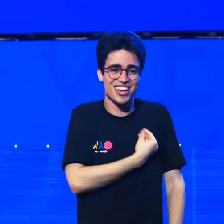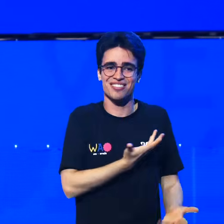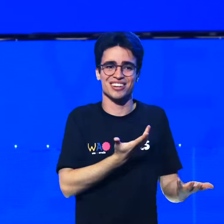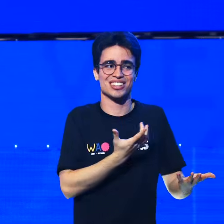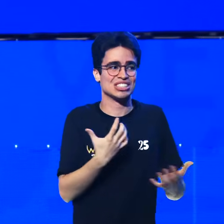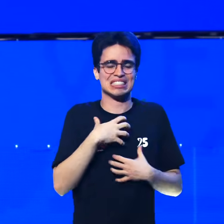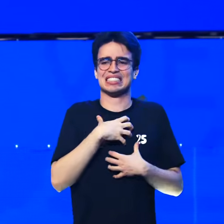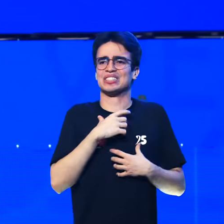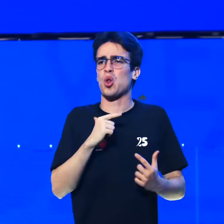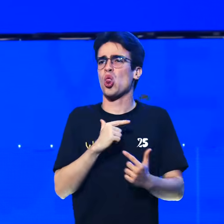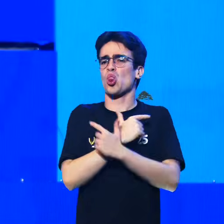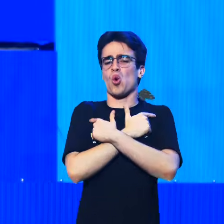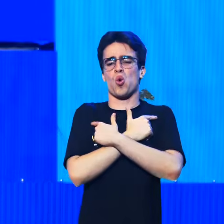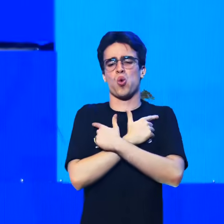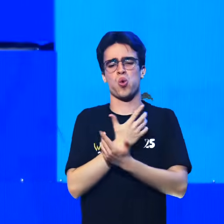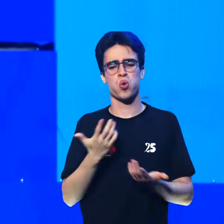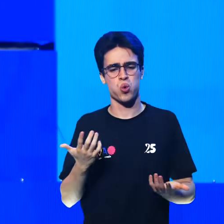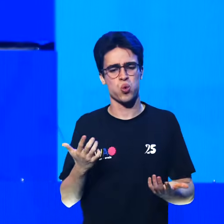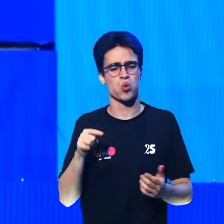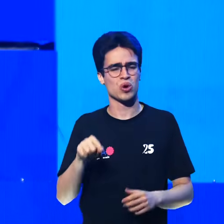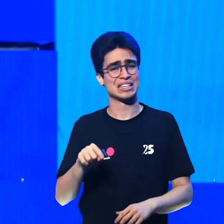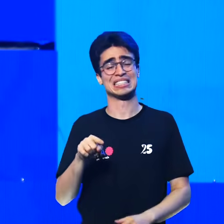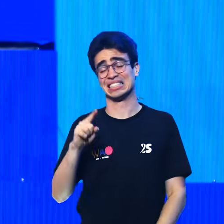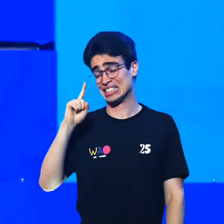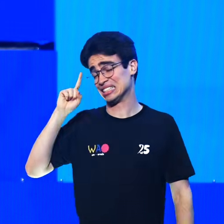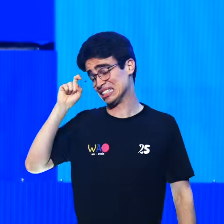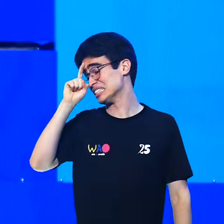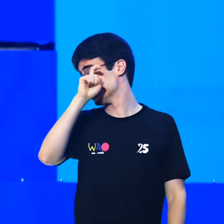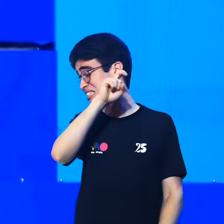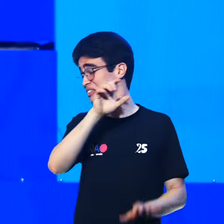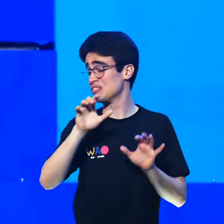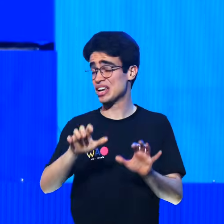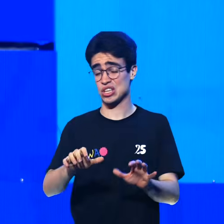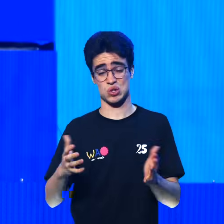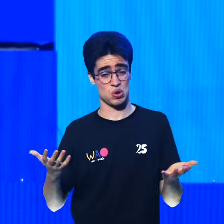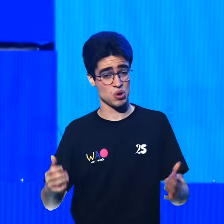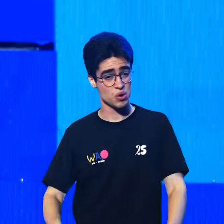E é duro quando você passa processo de luto com gente viva.